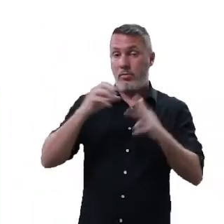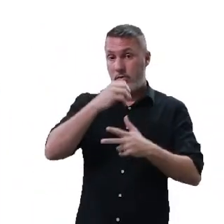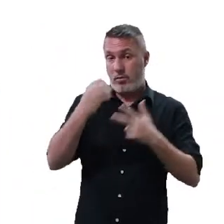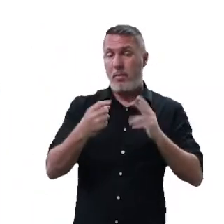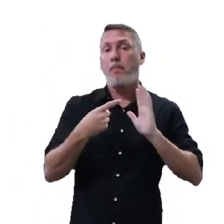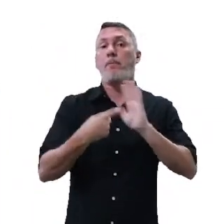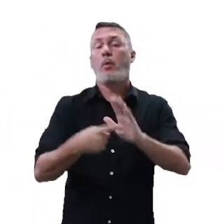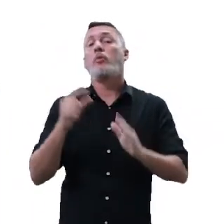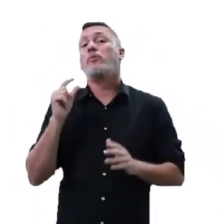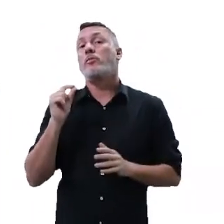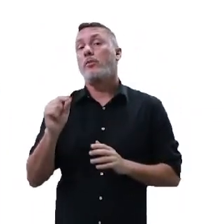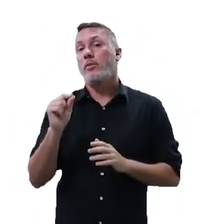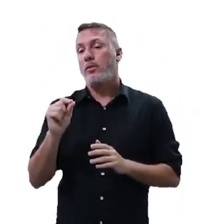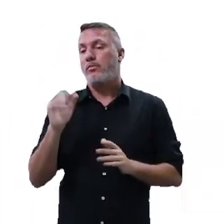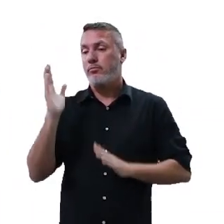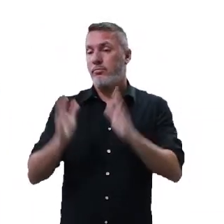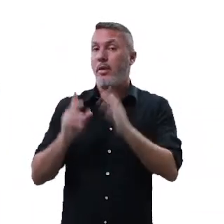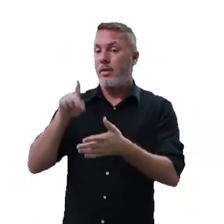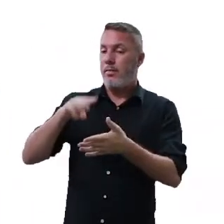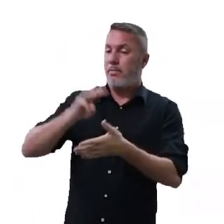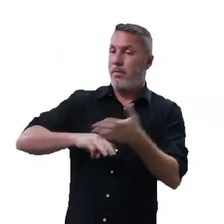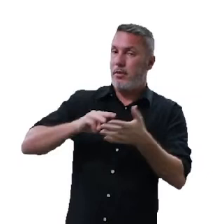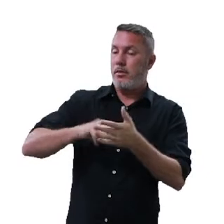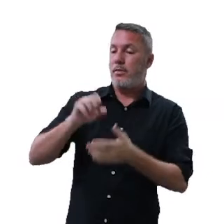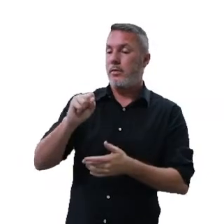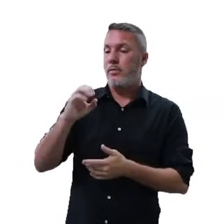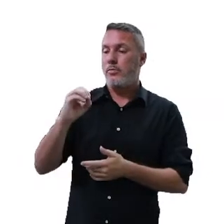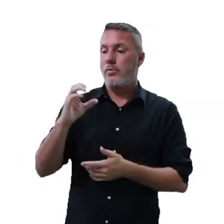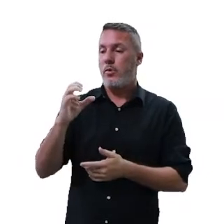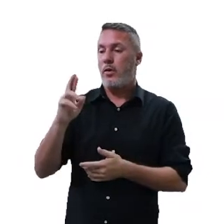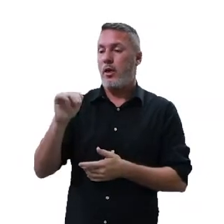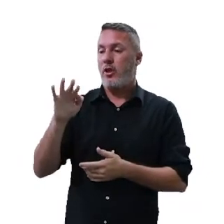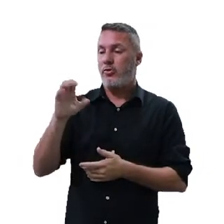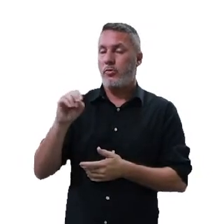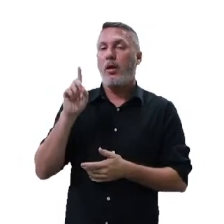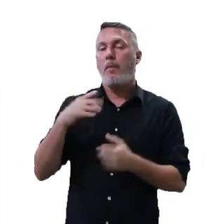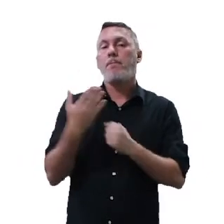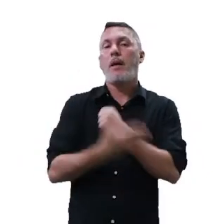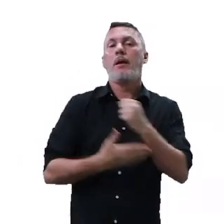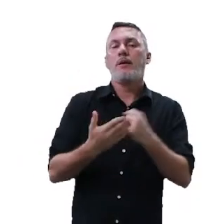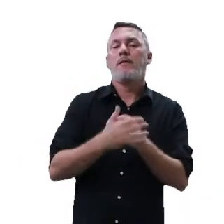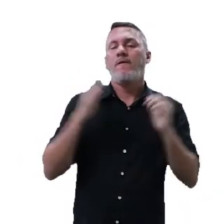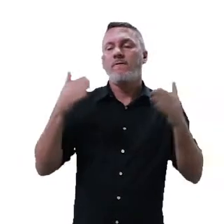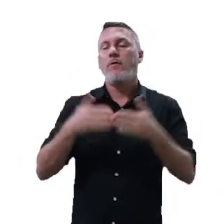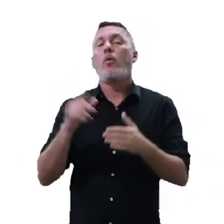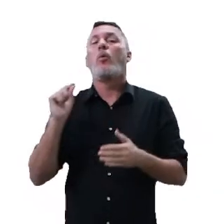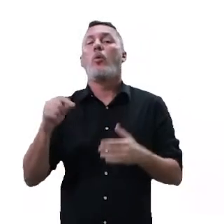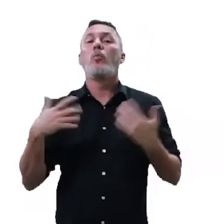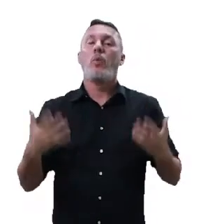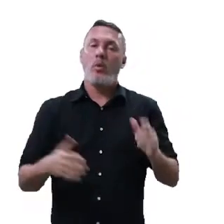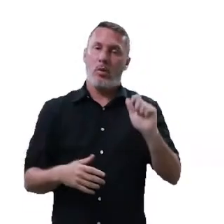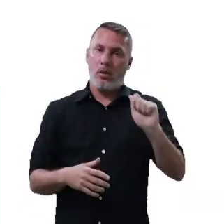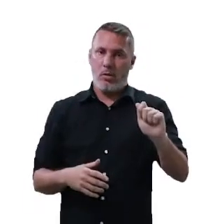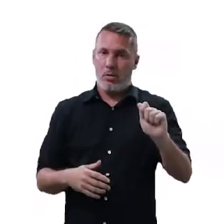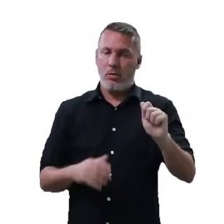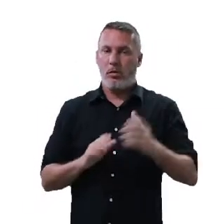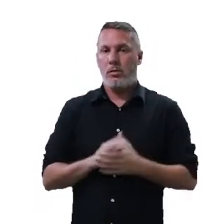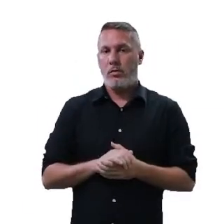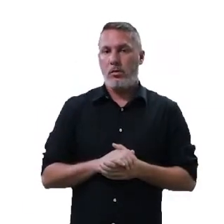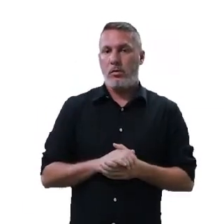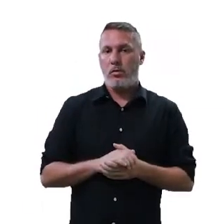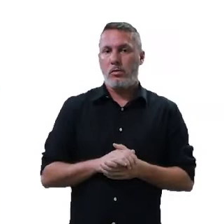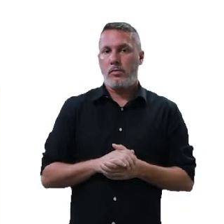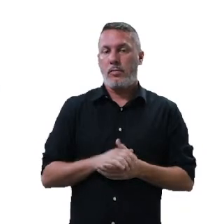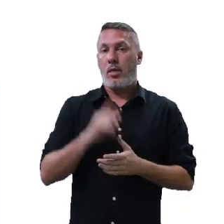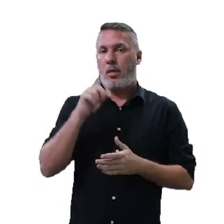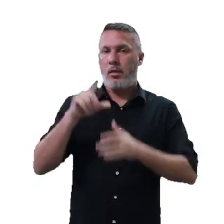texto evidencia características do modo de vida socrático, que se baseava na alternativa